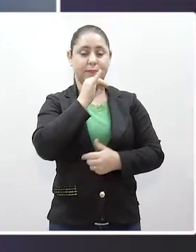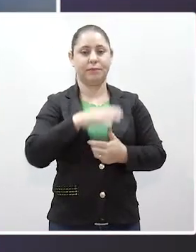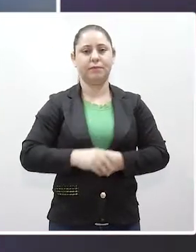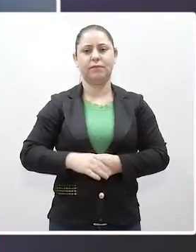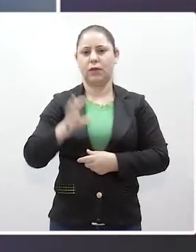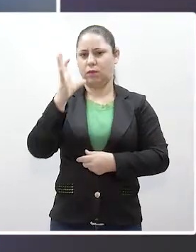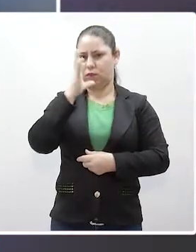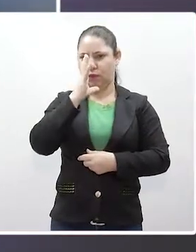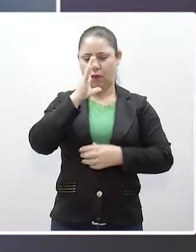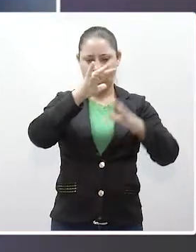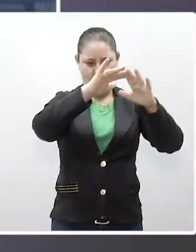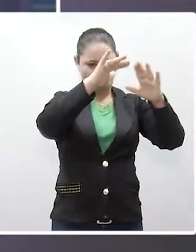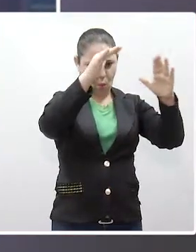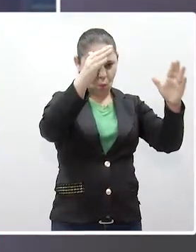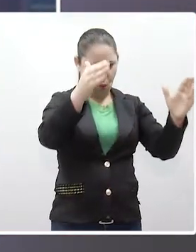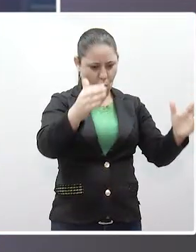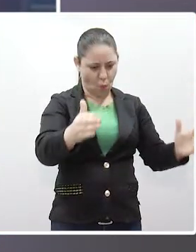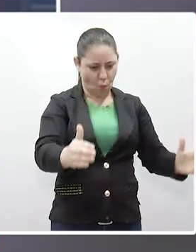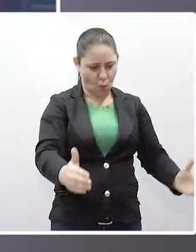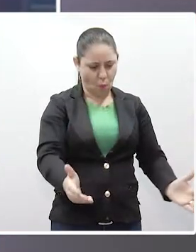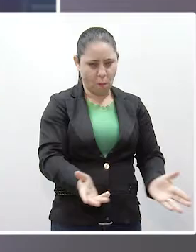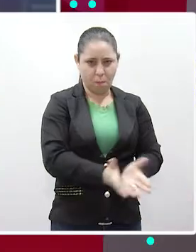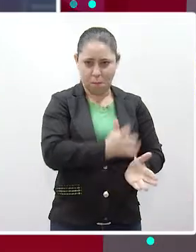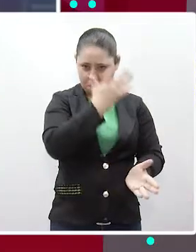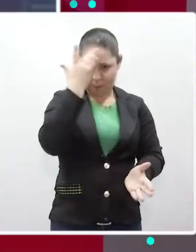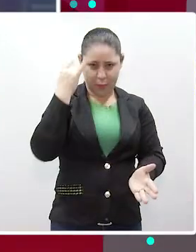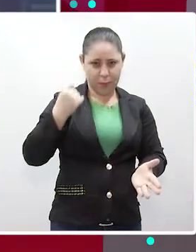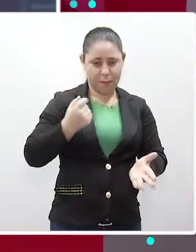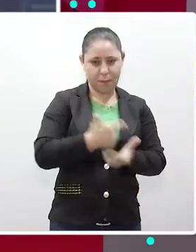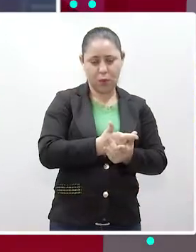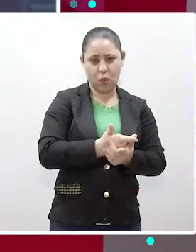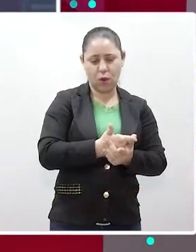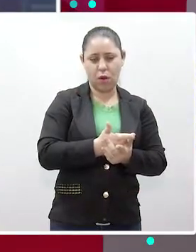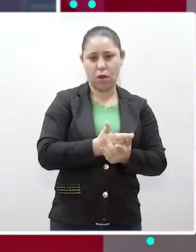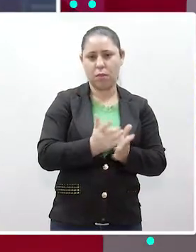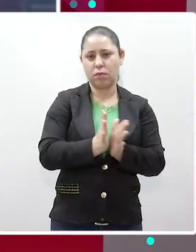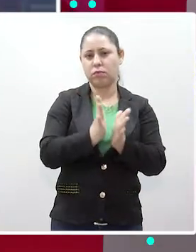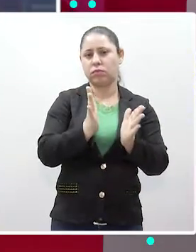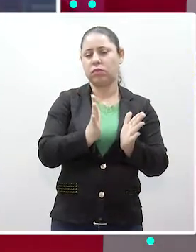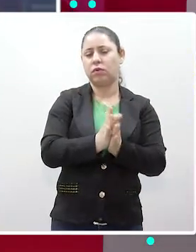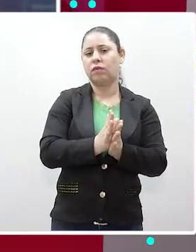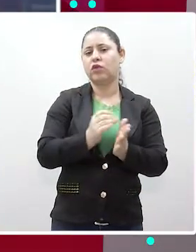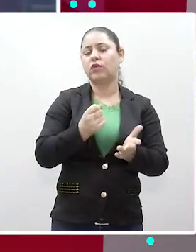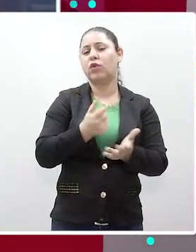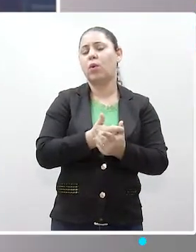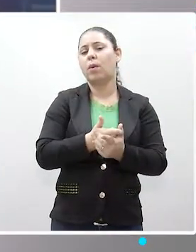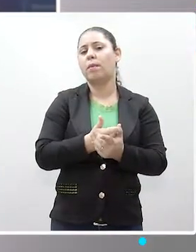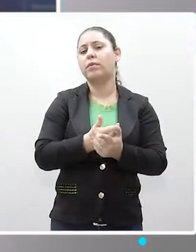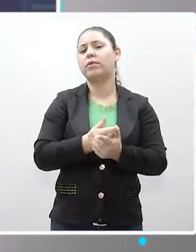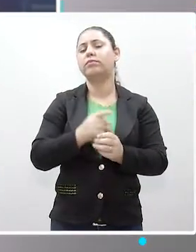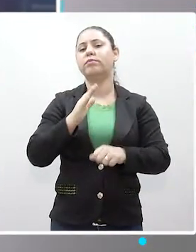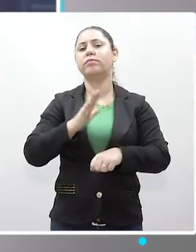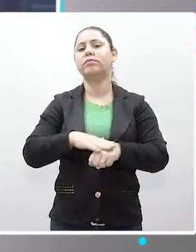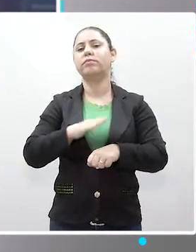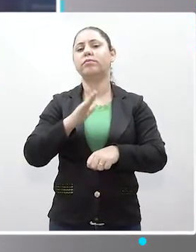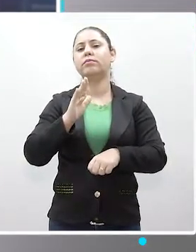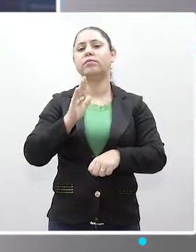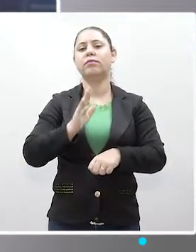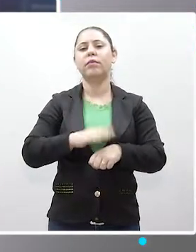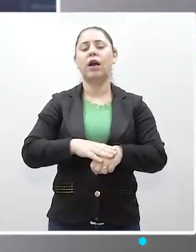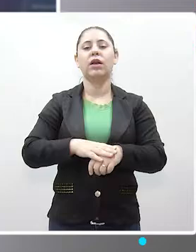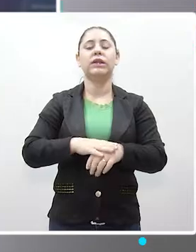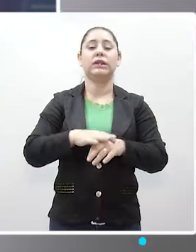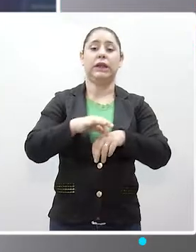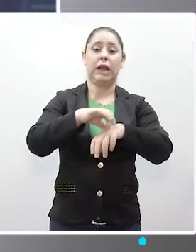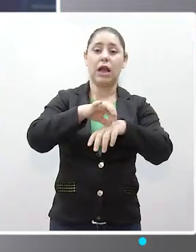você observar uma cesta de consumo das famílias mais pobres, você vai observar que ela vai consumir, ou